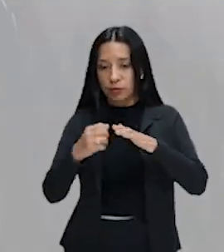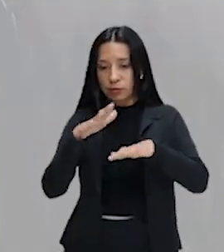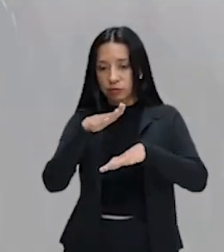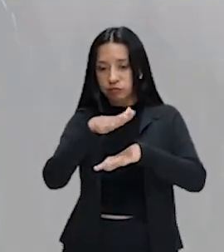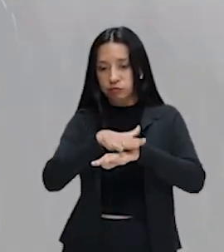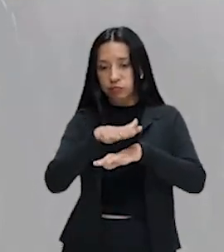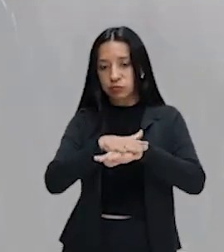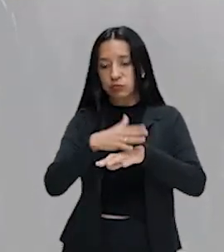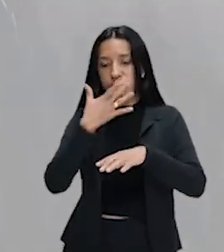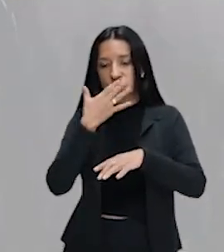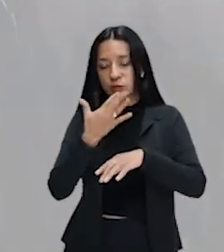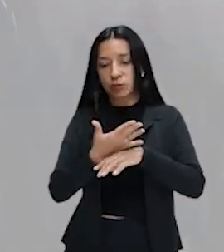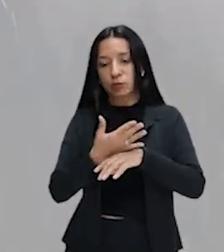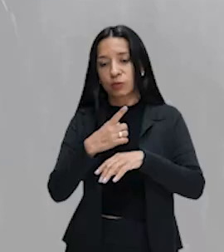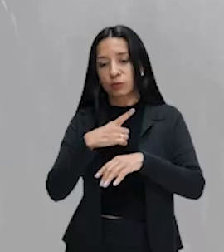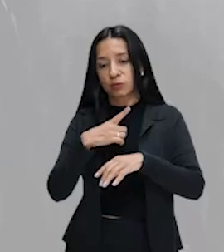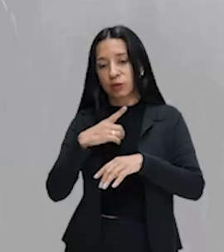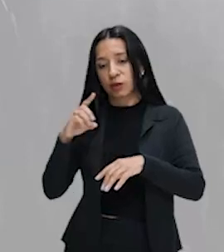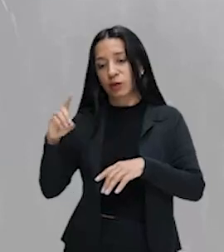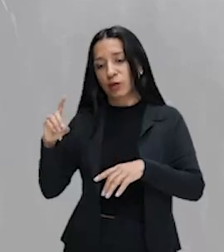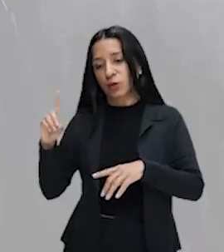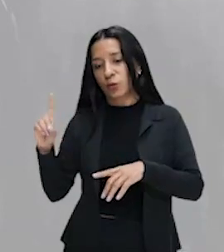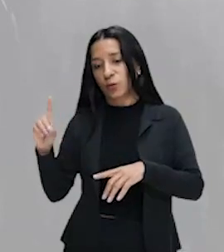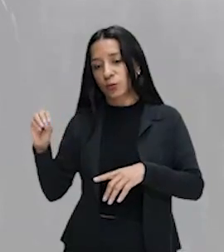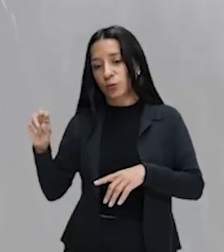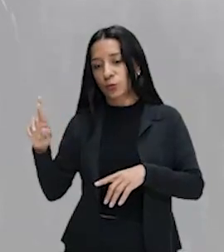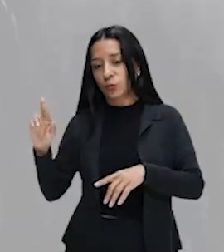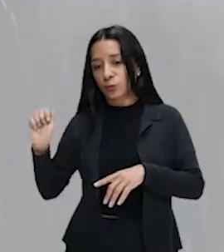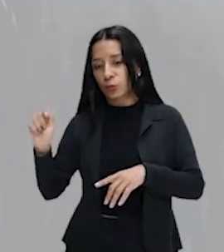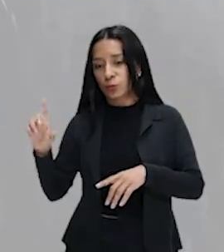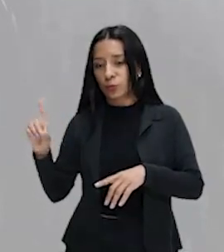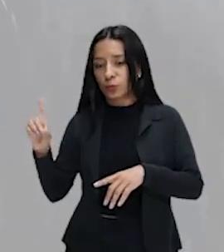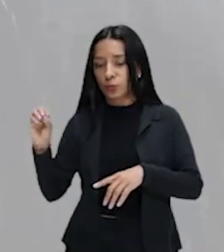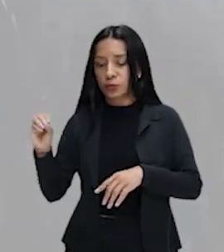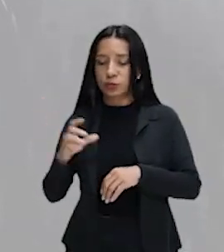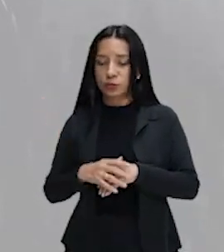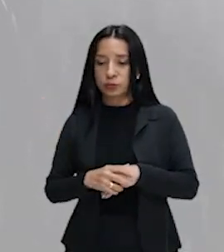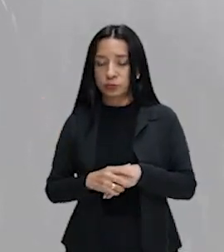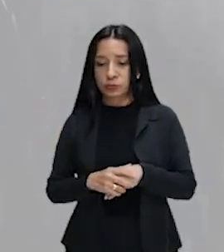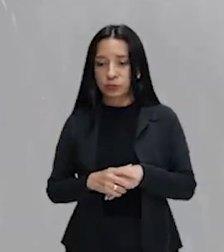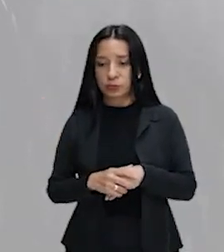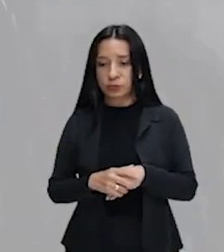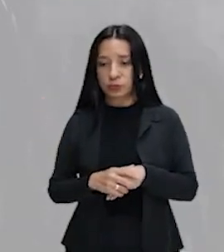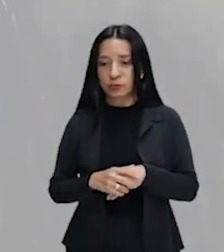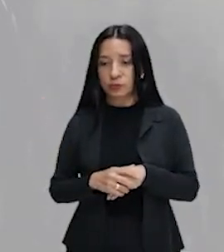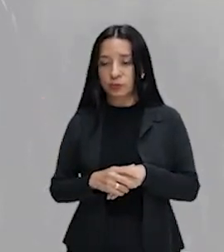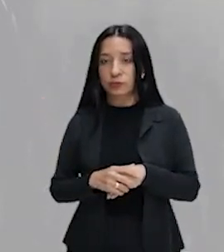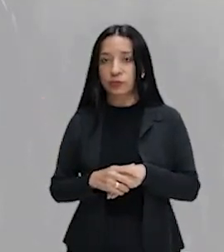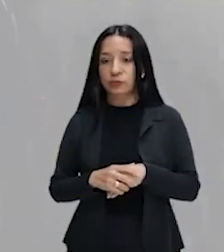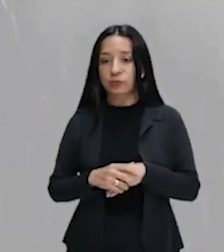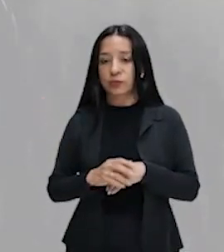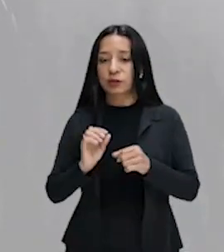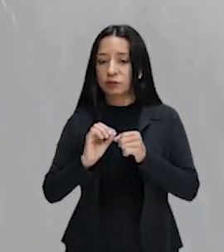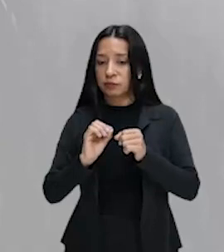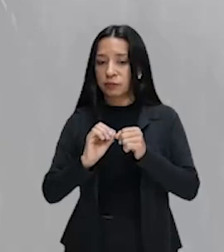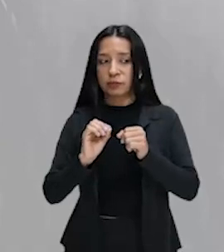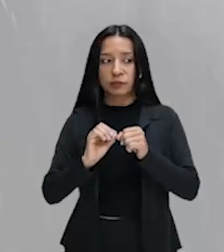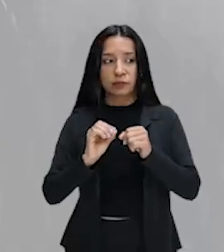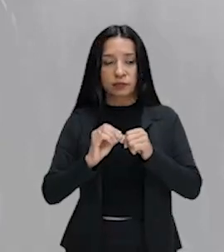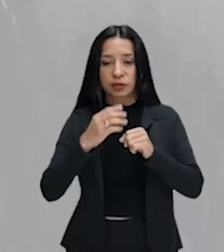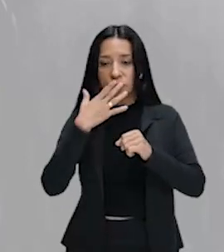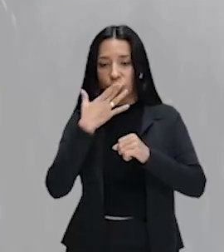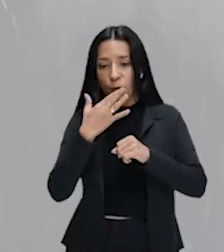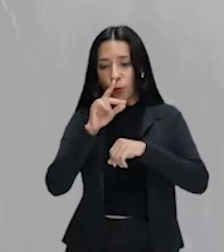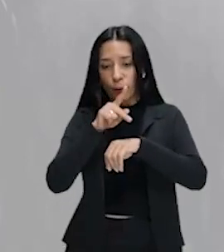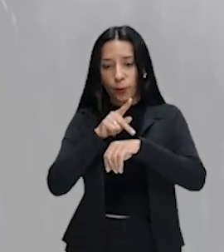cor dourada, porque os pelos dele não vai ter o pigmento depositado. Então, tanto faz se ele produzir